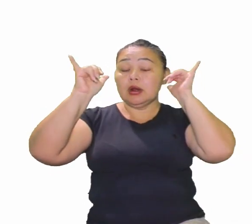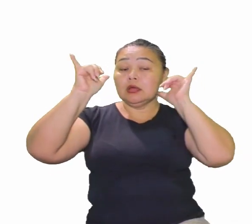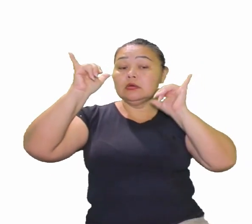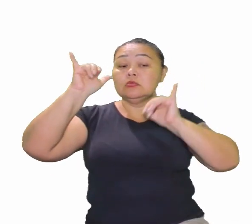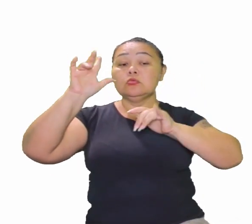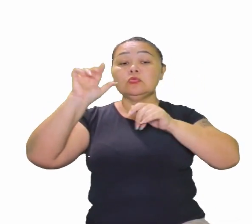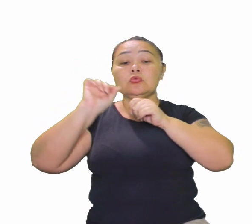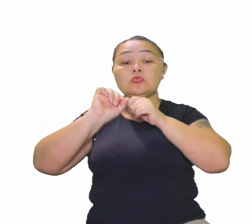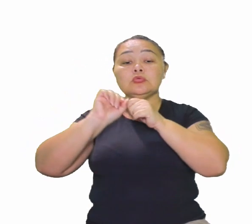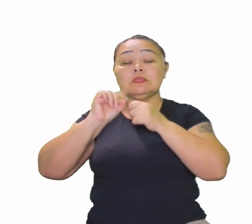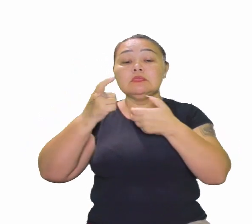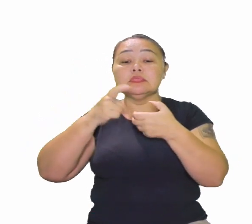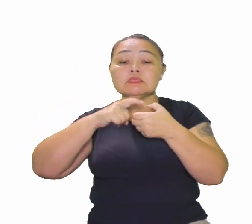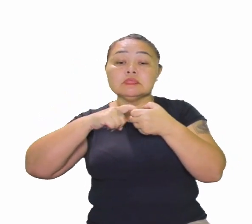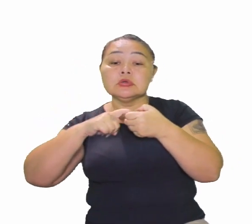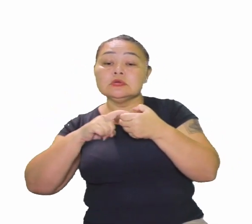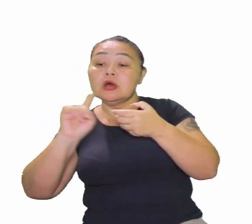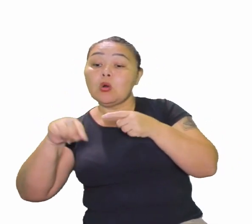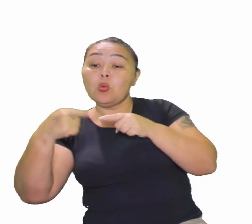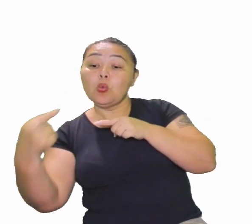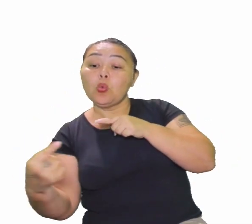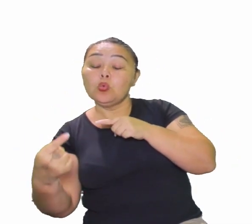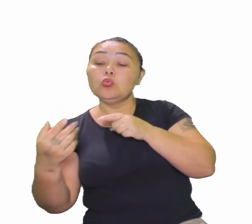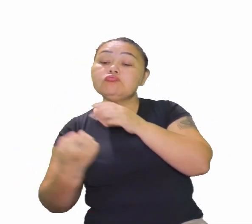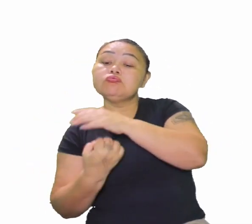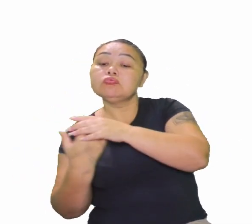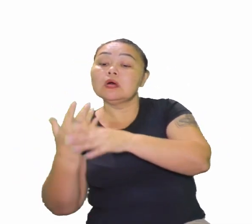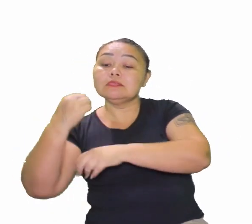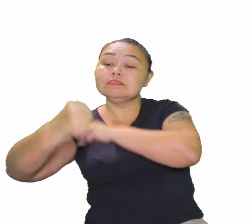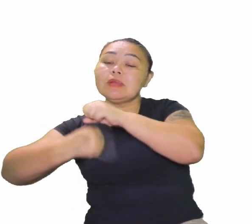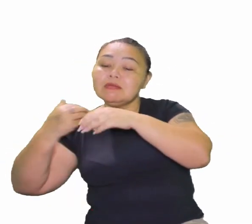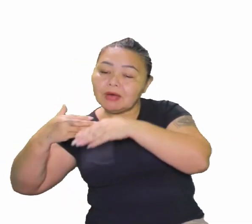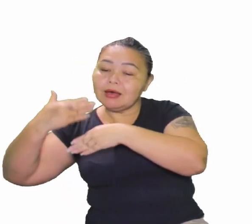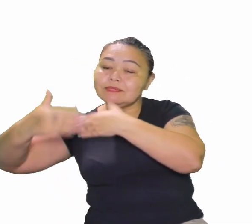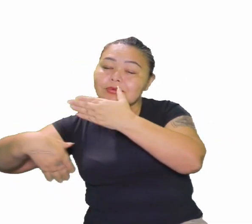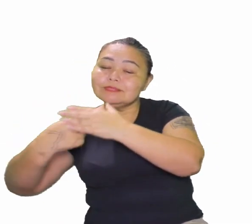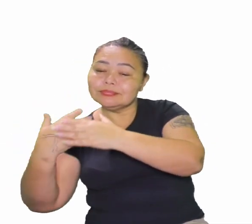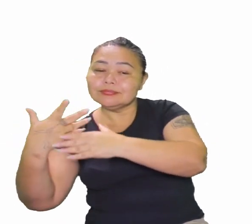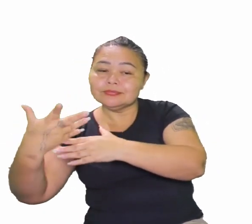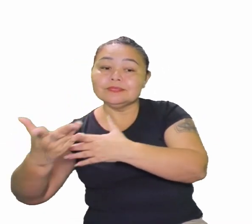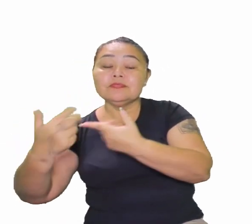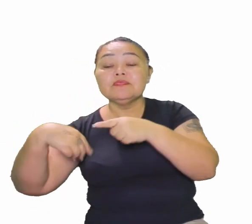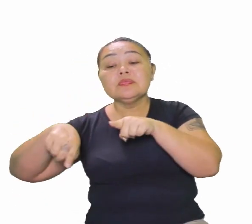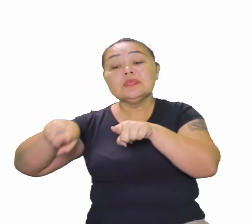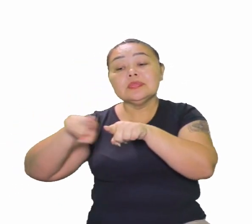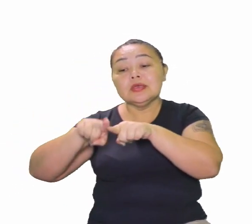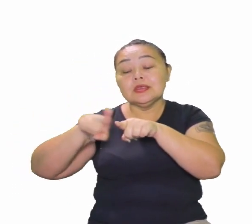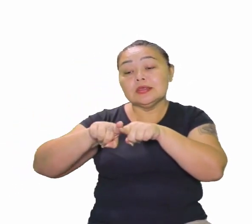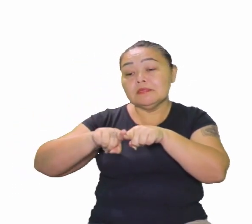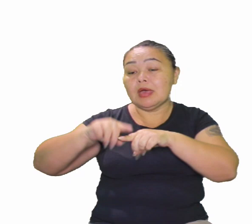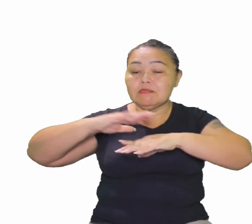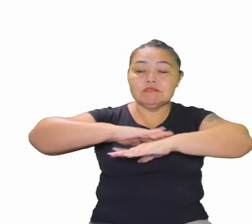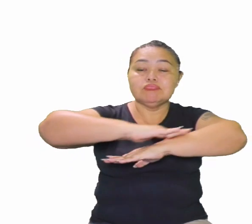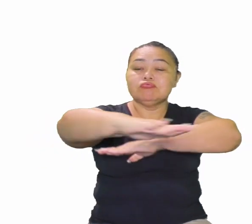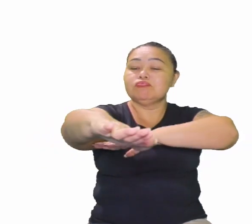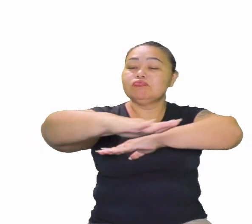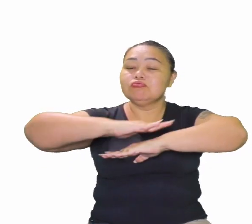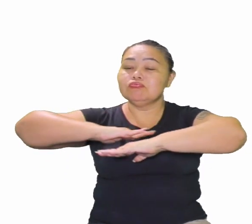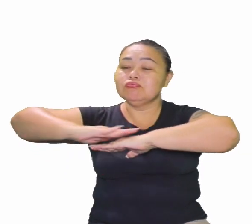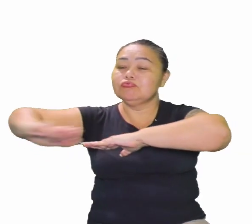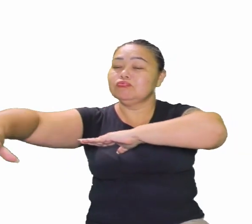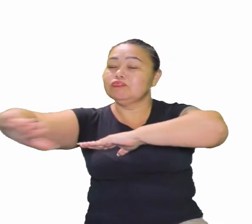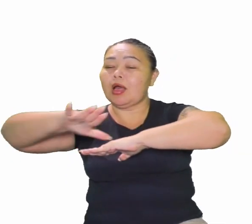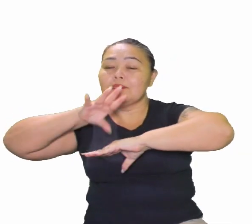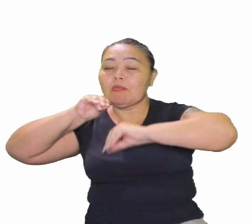de consórcio com lavouras anuais e também a questão do pastejo. Então, você pode usar essa metodologia, né,